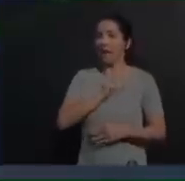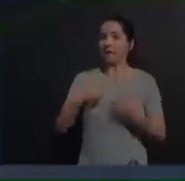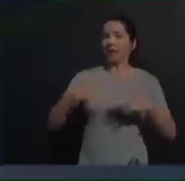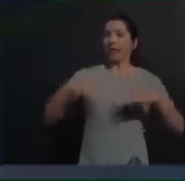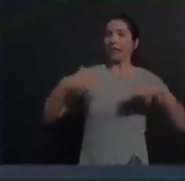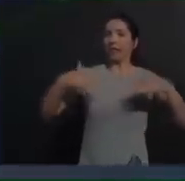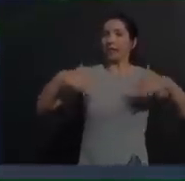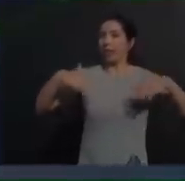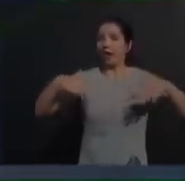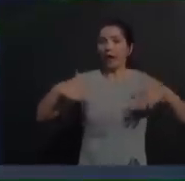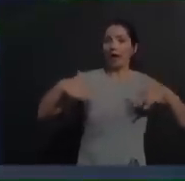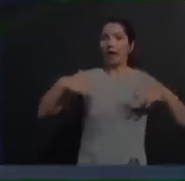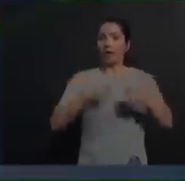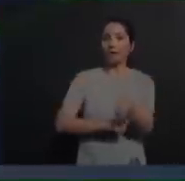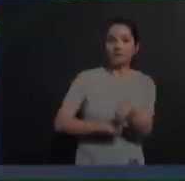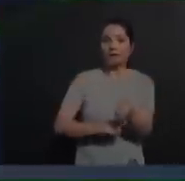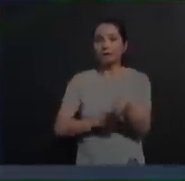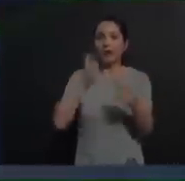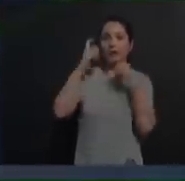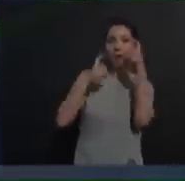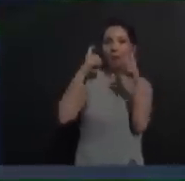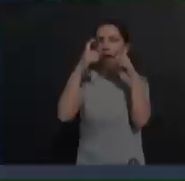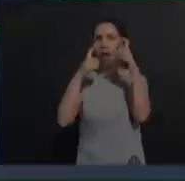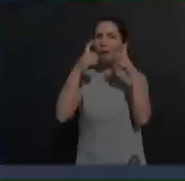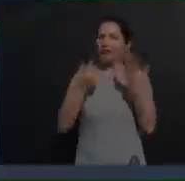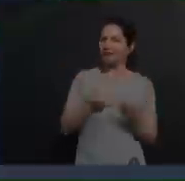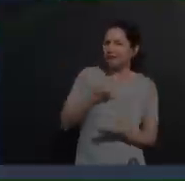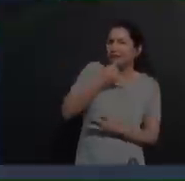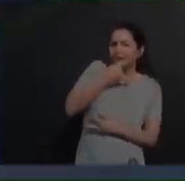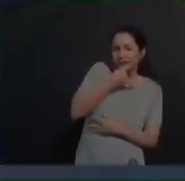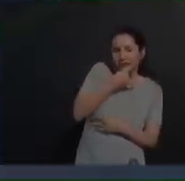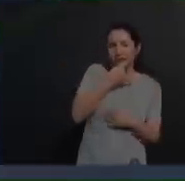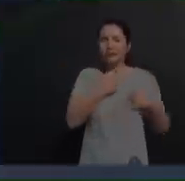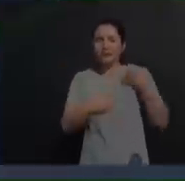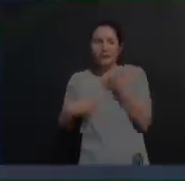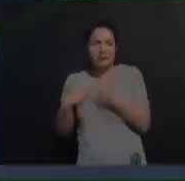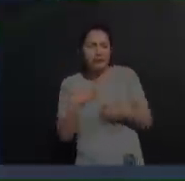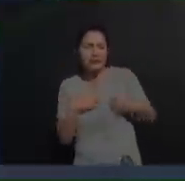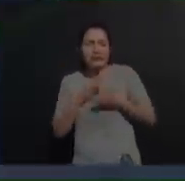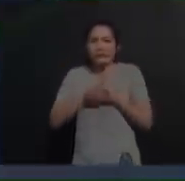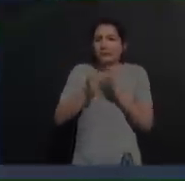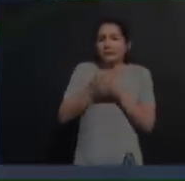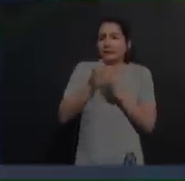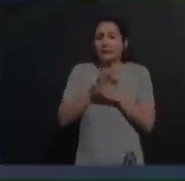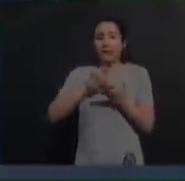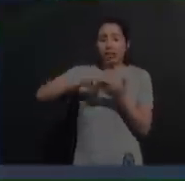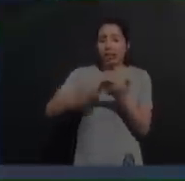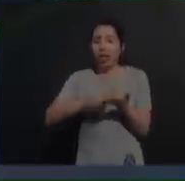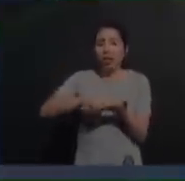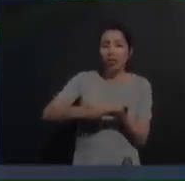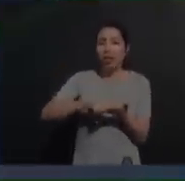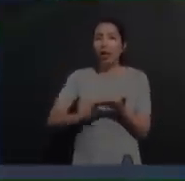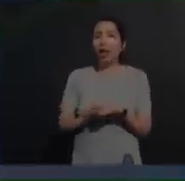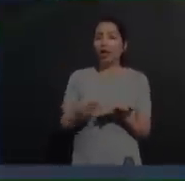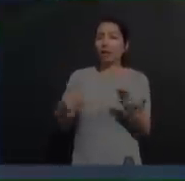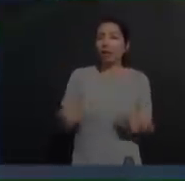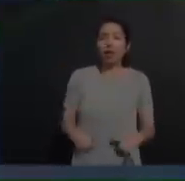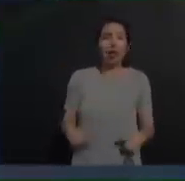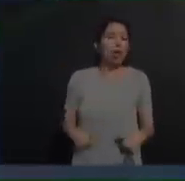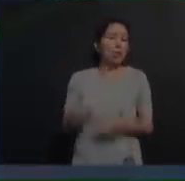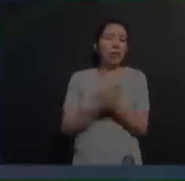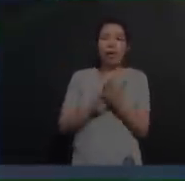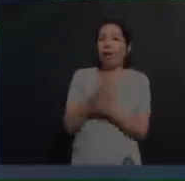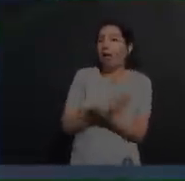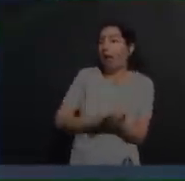tremedeira, nervosismo, preocupação, tristeza, ansiedade, insônia, falta de apetite